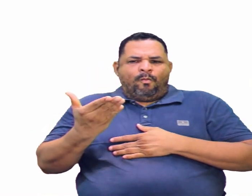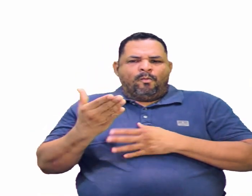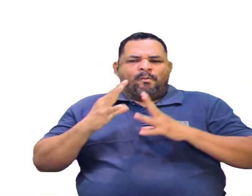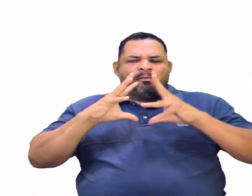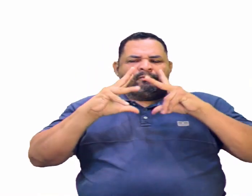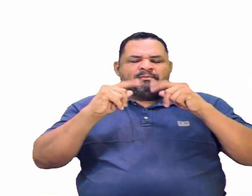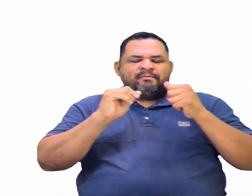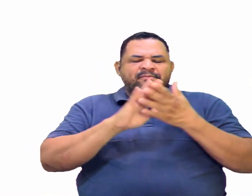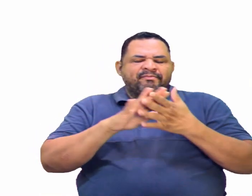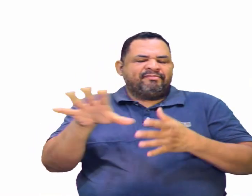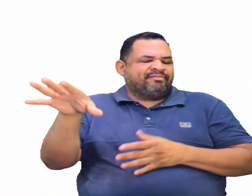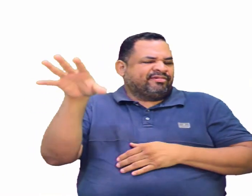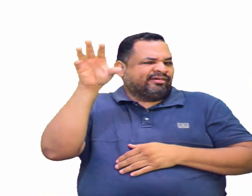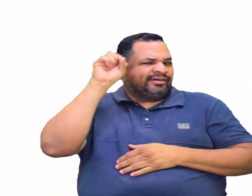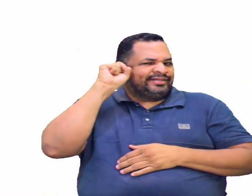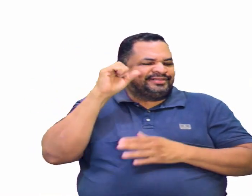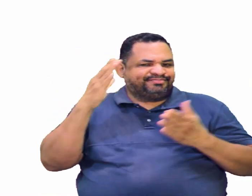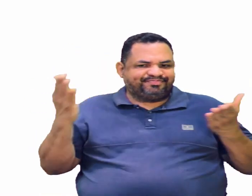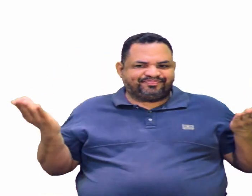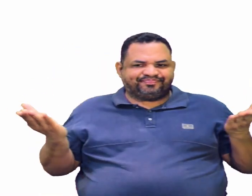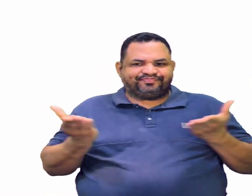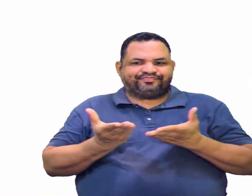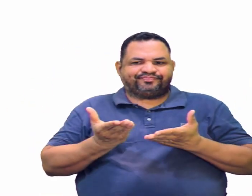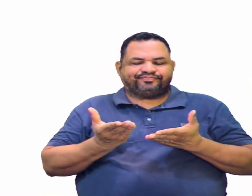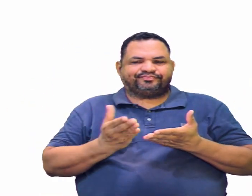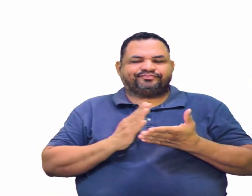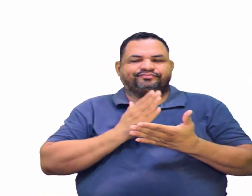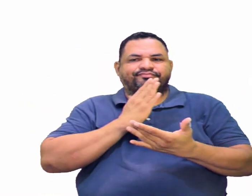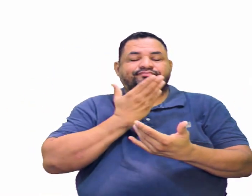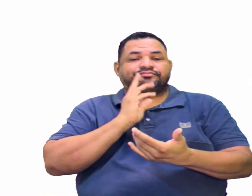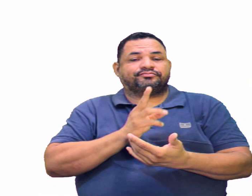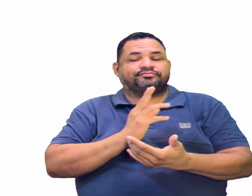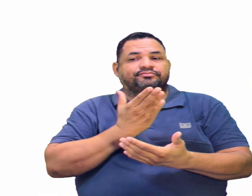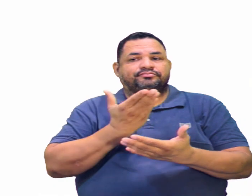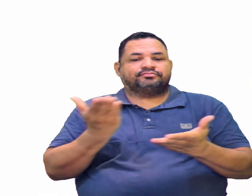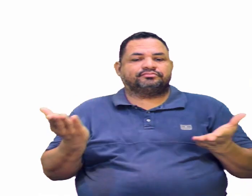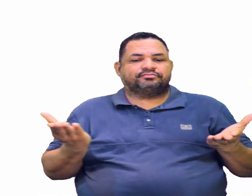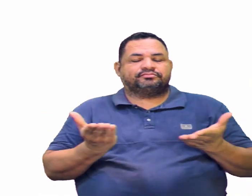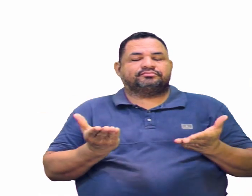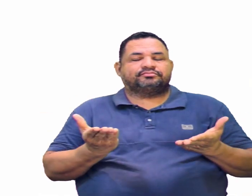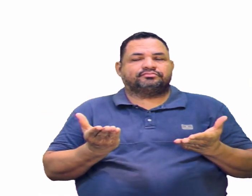diante de tudo que você já escutou e viu aqui, que a gente falou durante a aula, para você